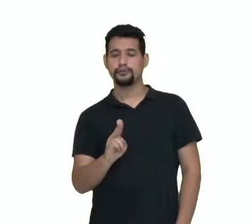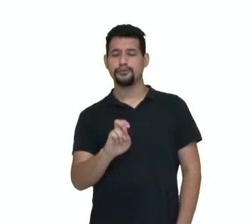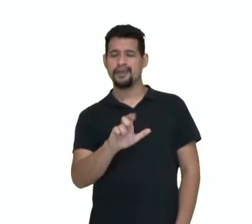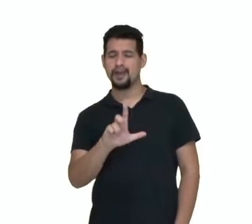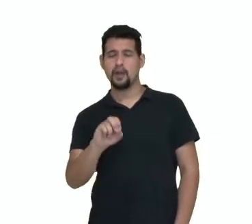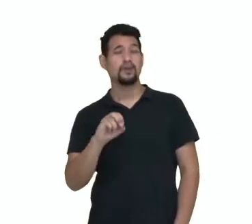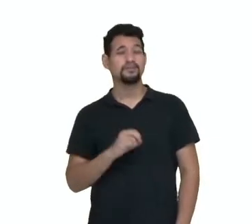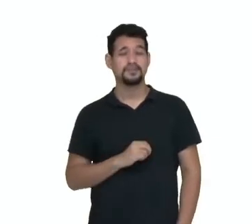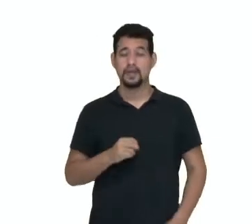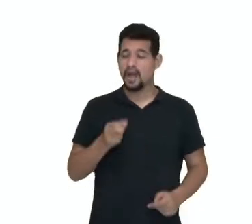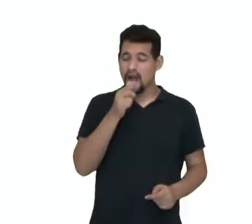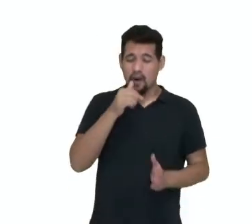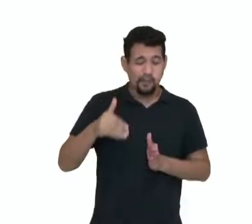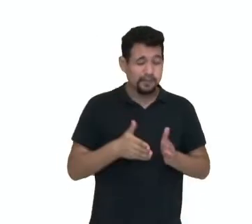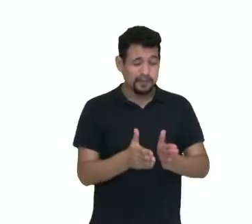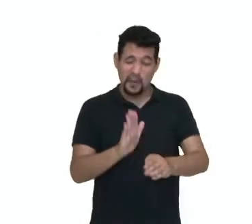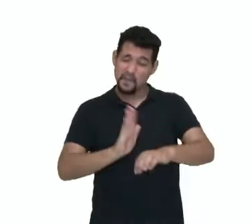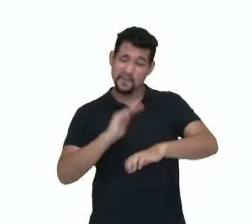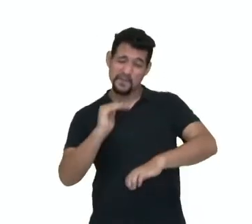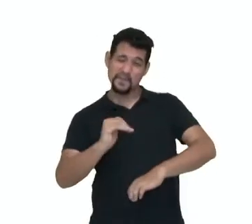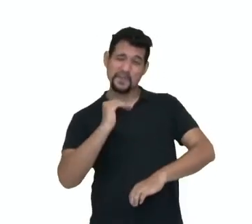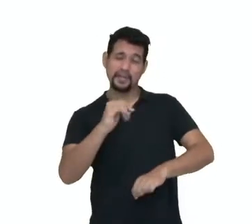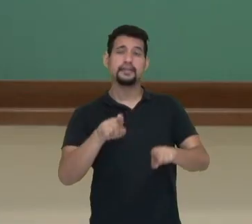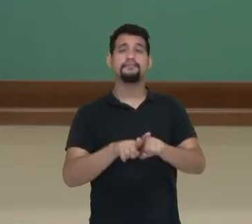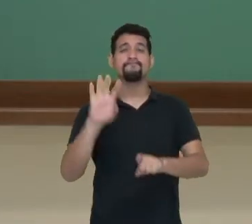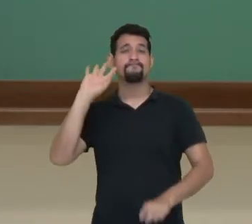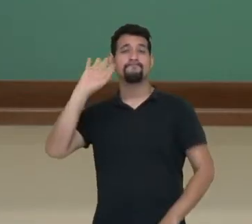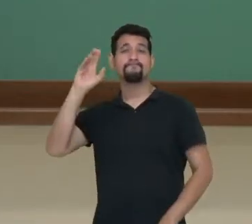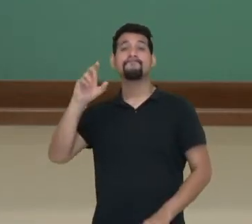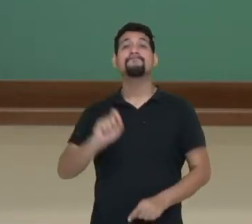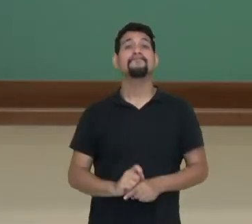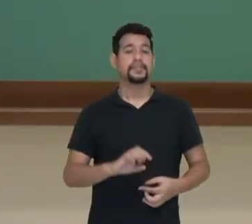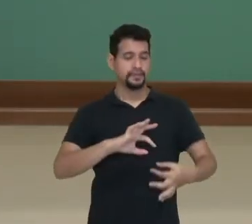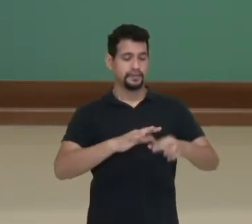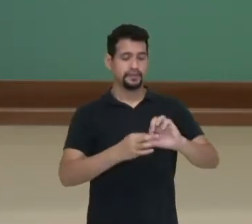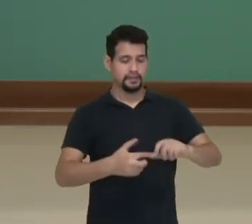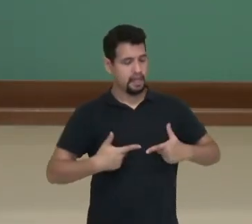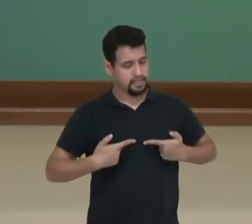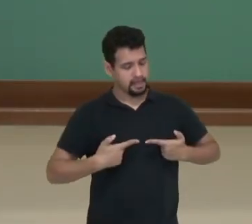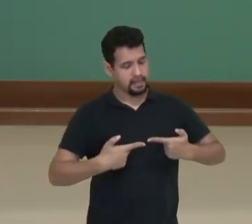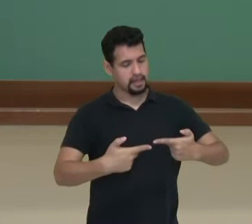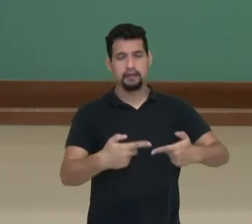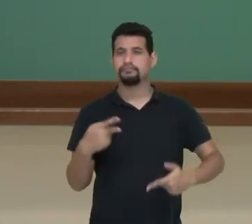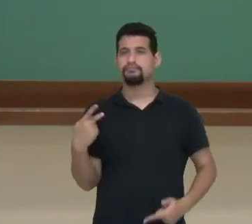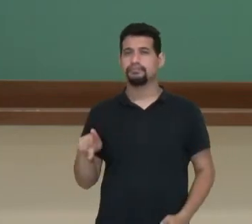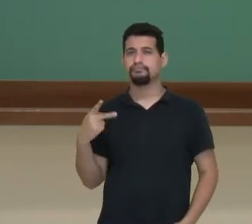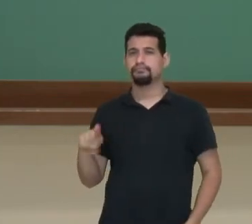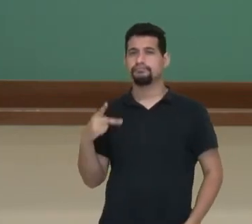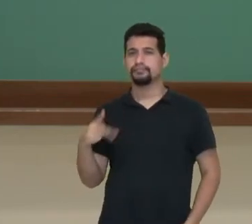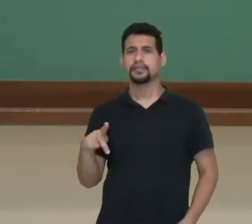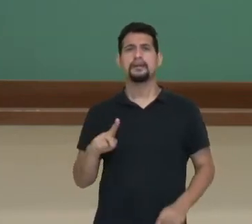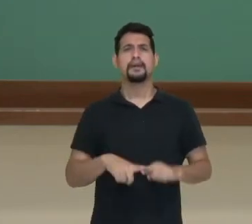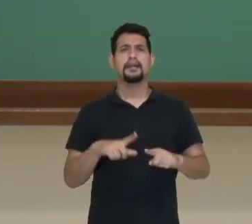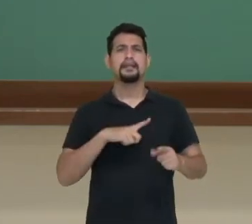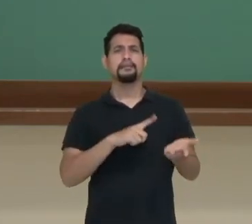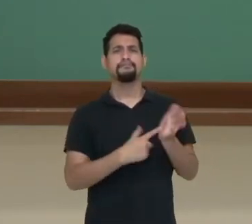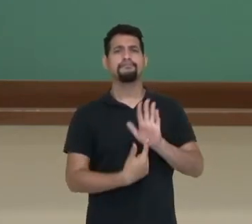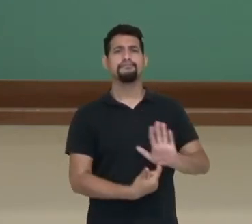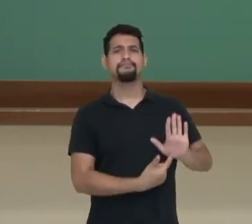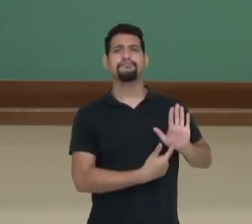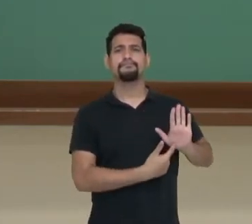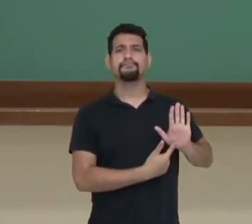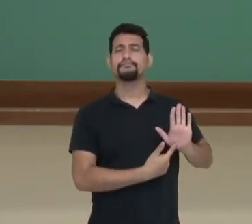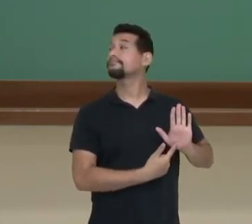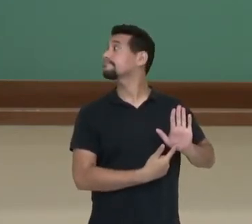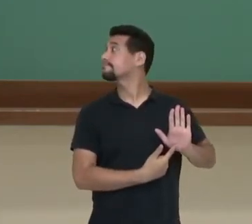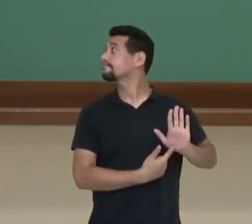isso é, em rios, que aconteceu no contexto da Guerra do Paraguai. E é aqui que nós temos o destaque também de